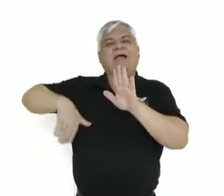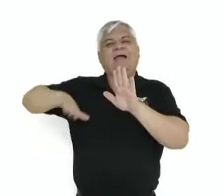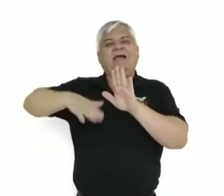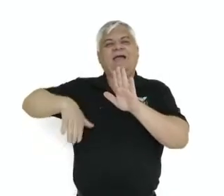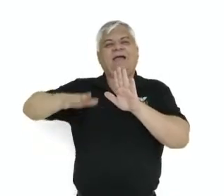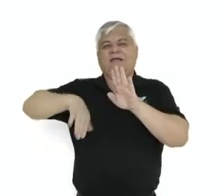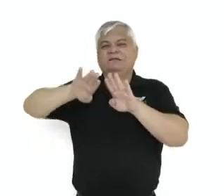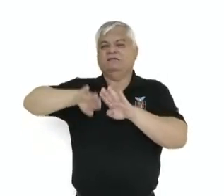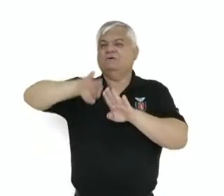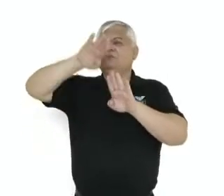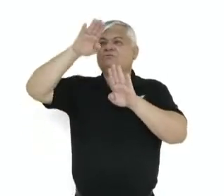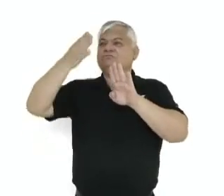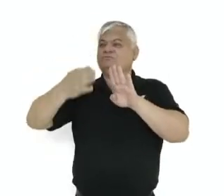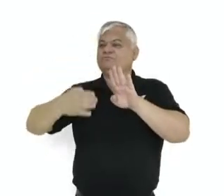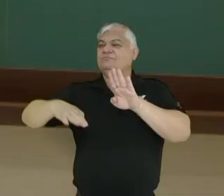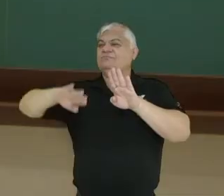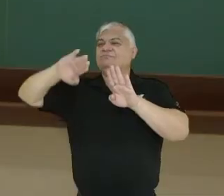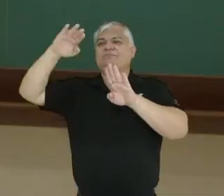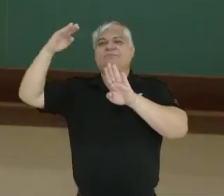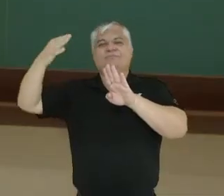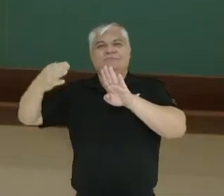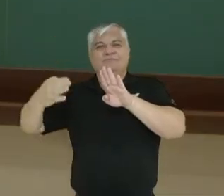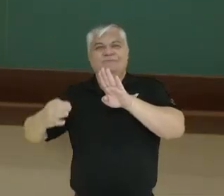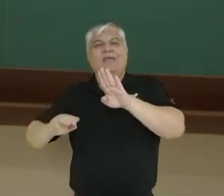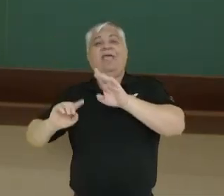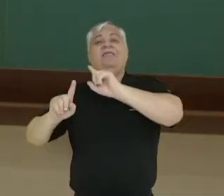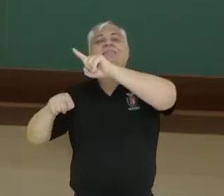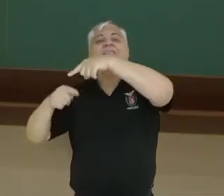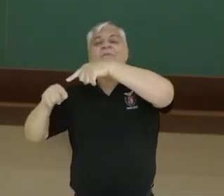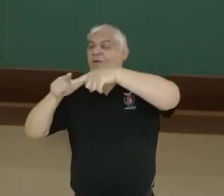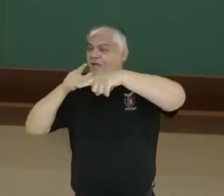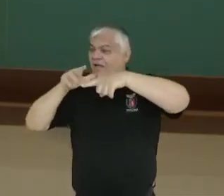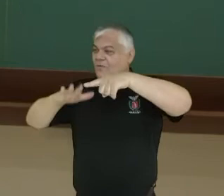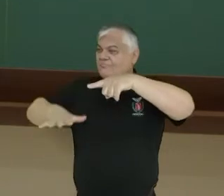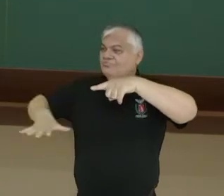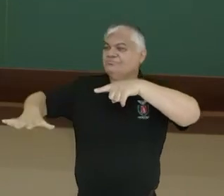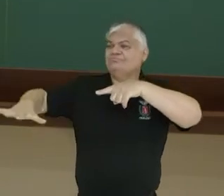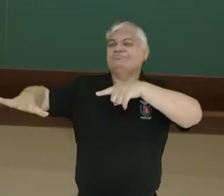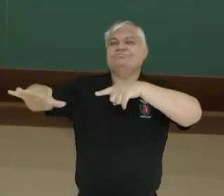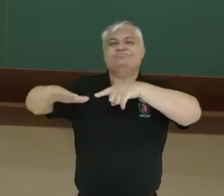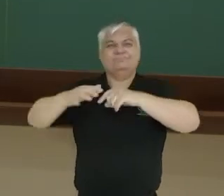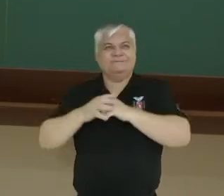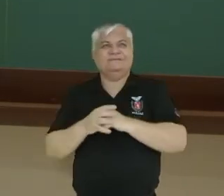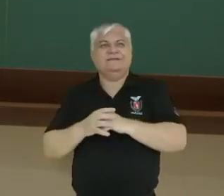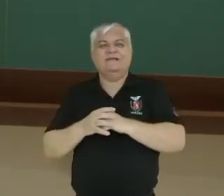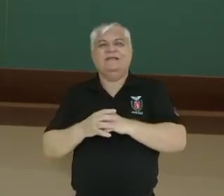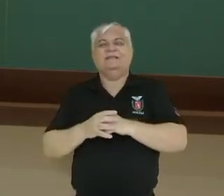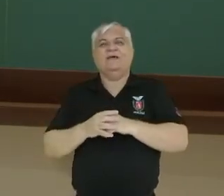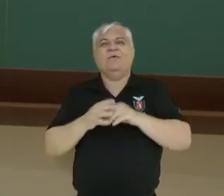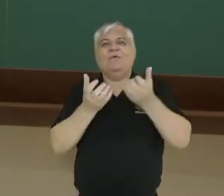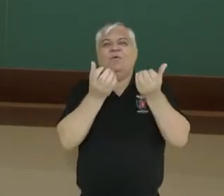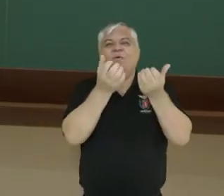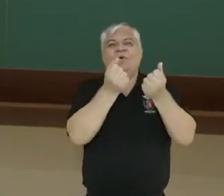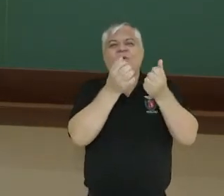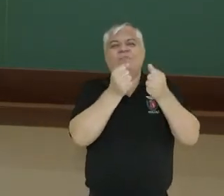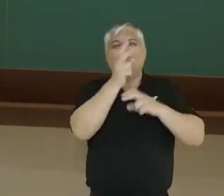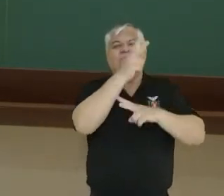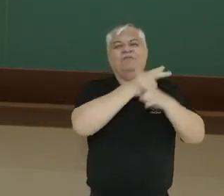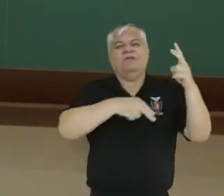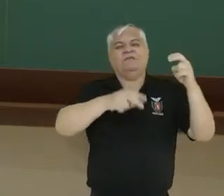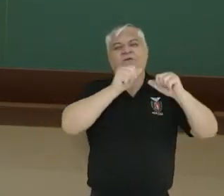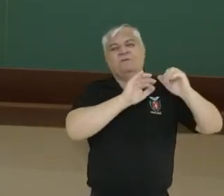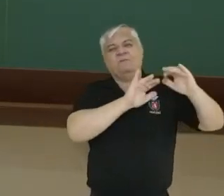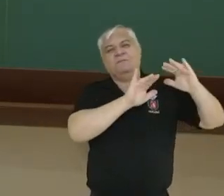serras e depois a outra parte lá, depois da serra. Então, a umidade vai ser empurrada pelo vento,